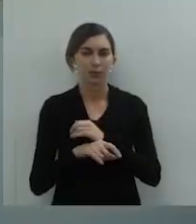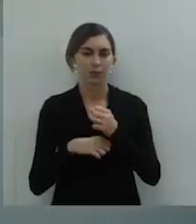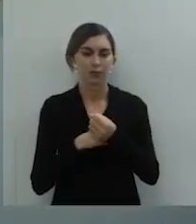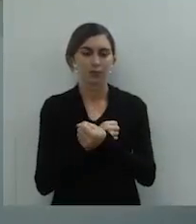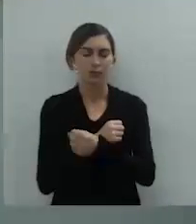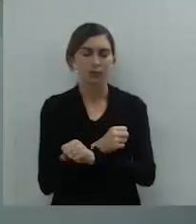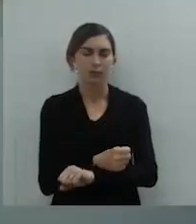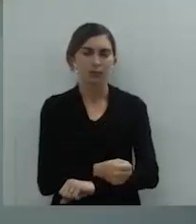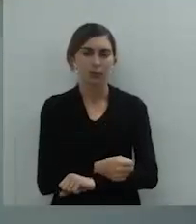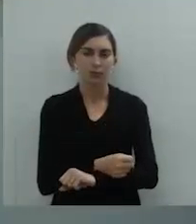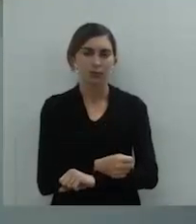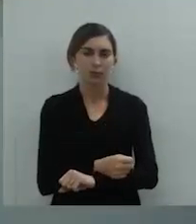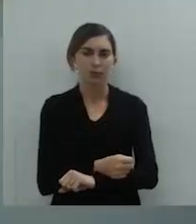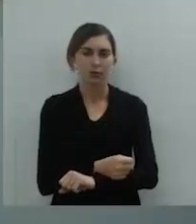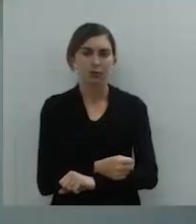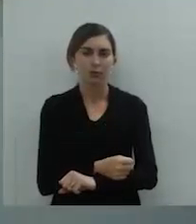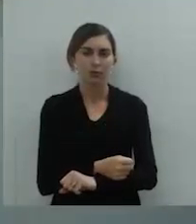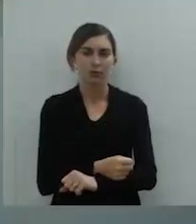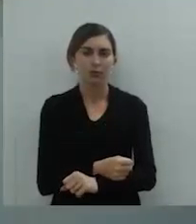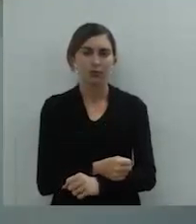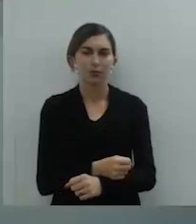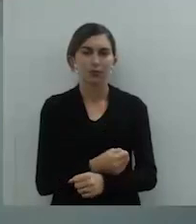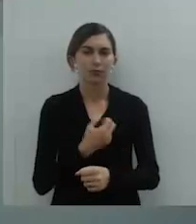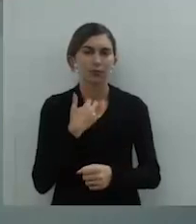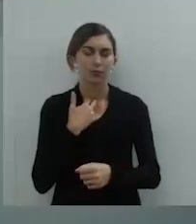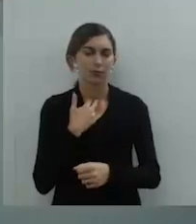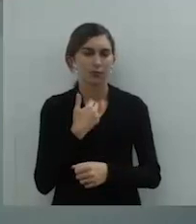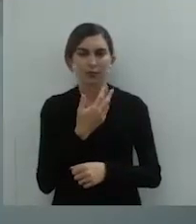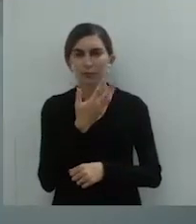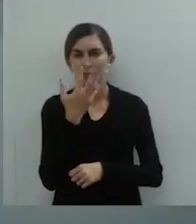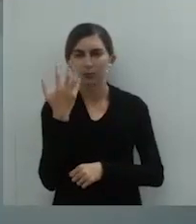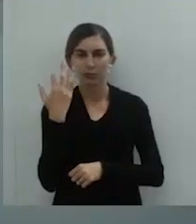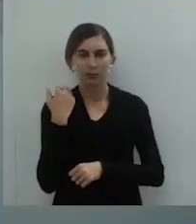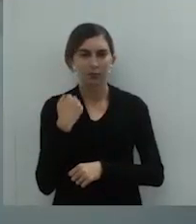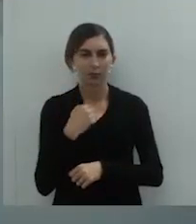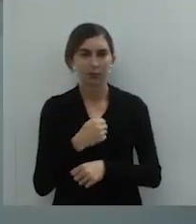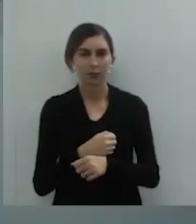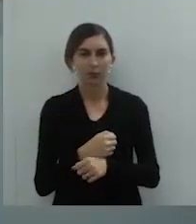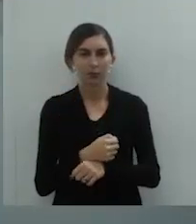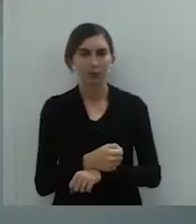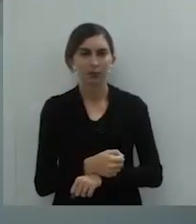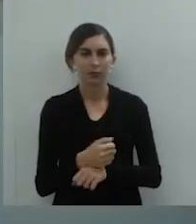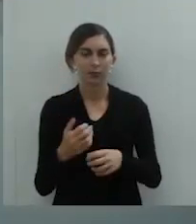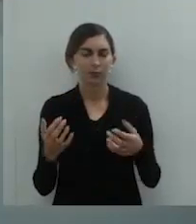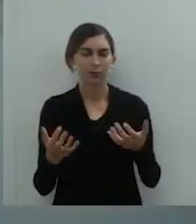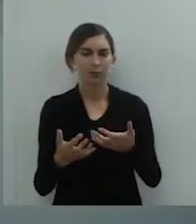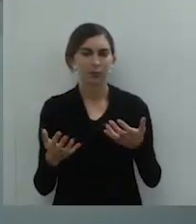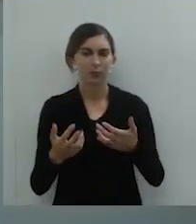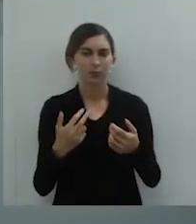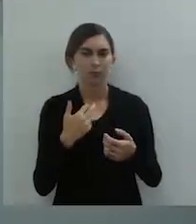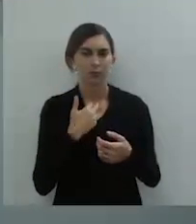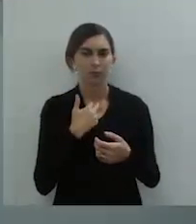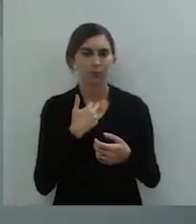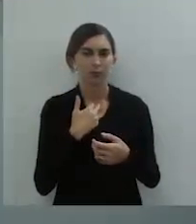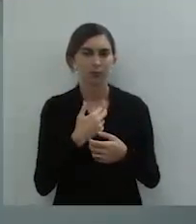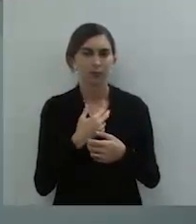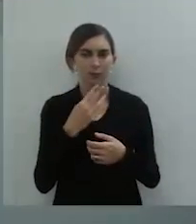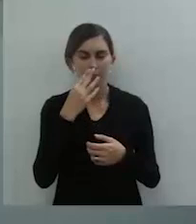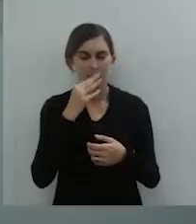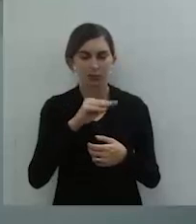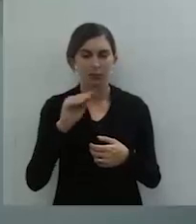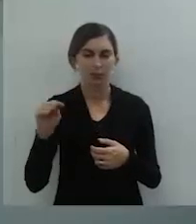escravidão. Não podemos esquecer, né? Hoje, nós não podemos